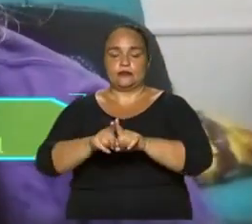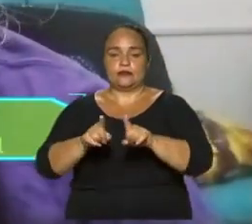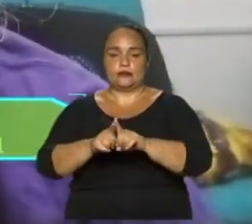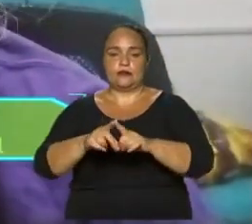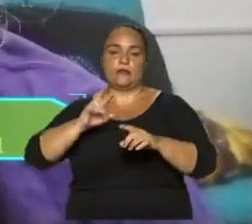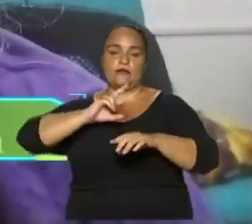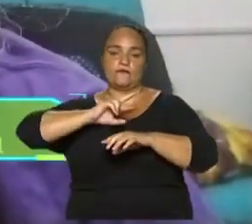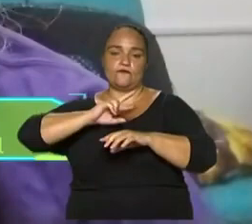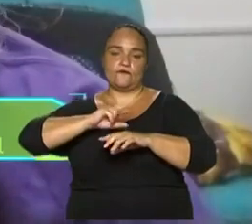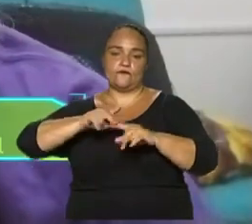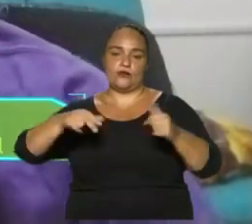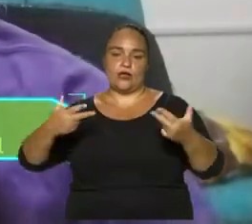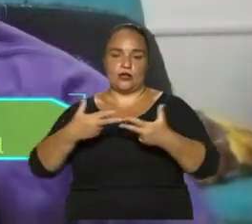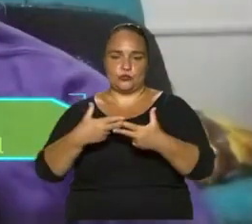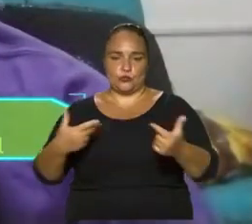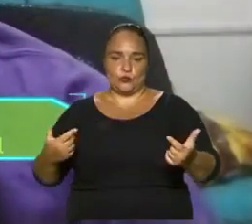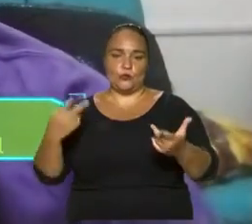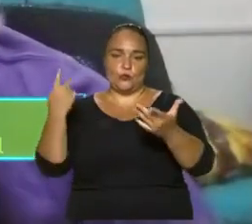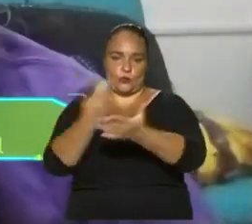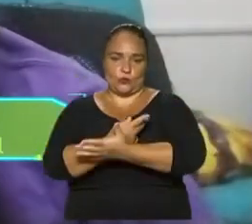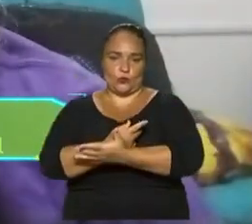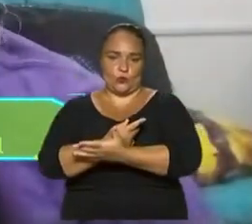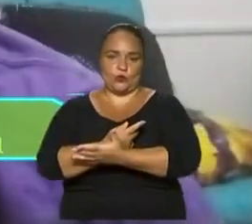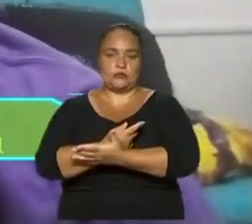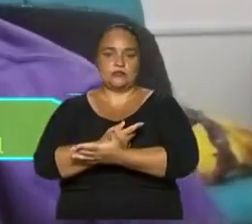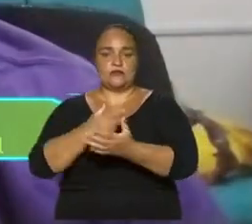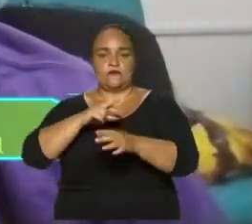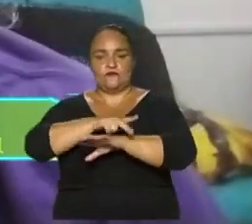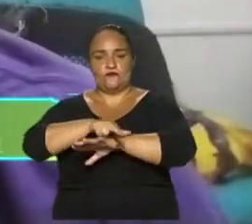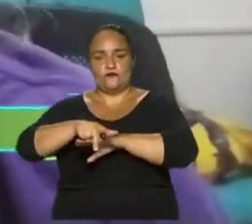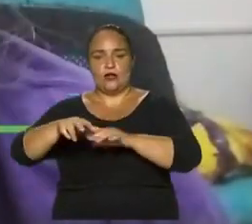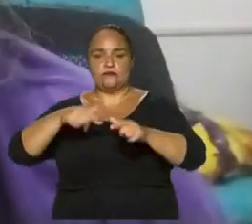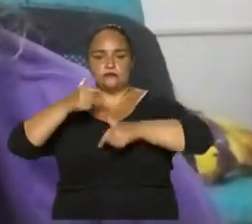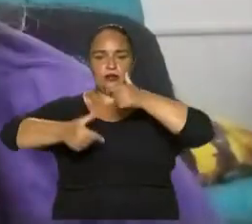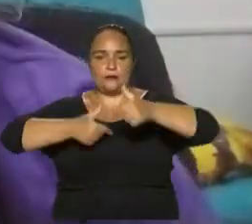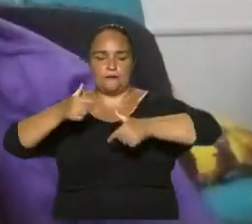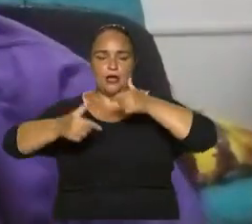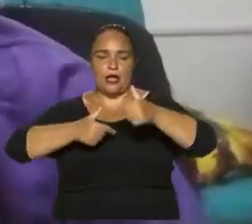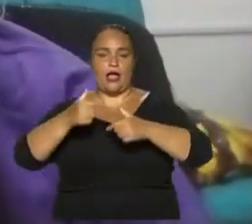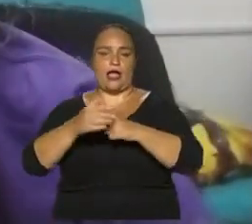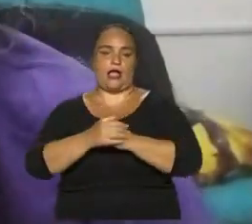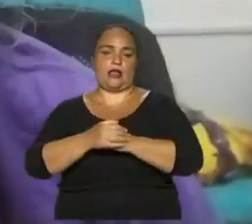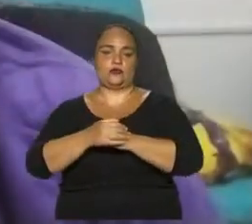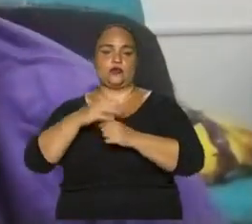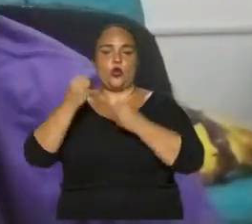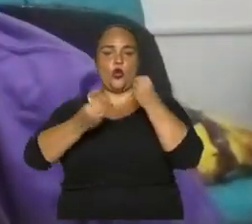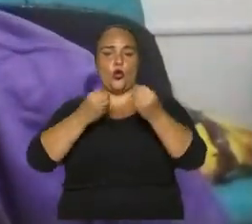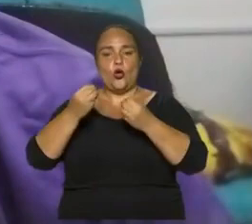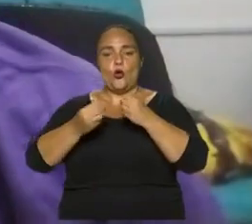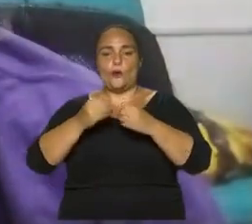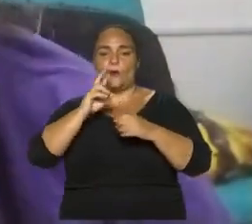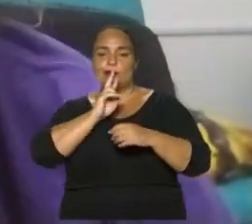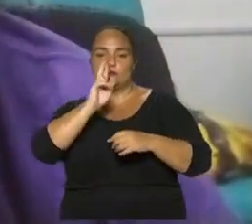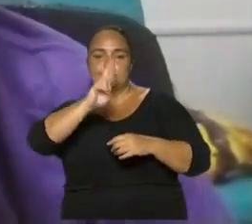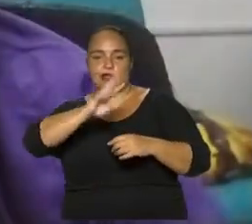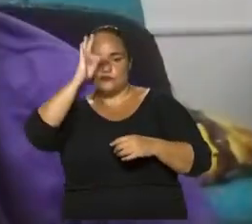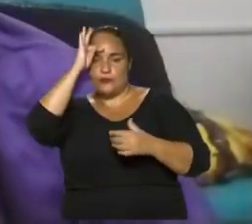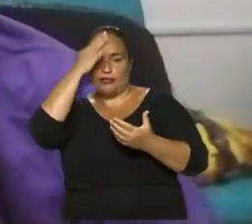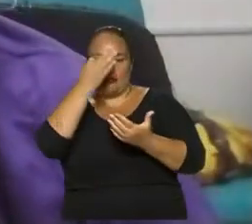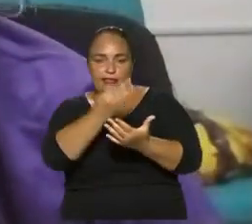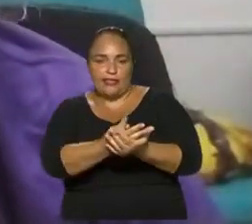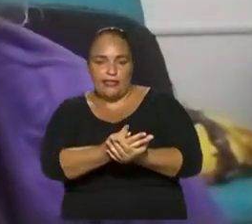acontecido várias coisas, né? Tem vindo vários trabalhos, como o Desaplanar, por exemplo, que é resultado de uma